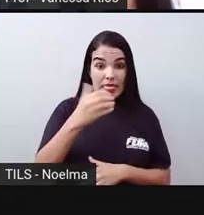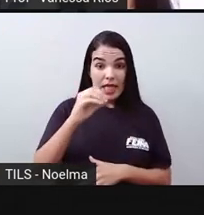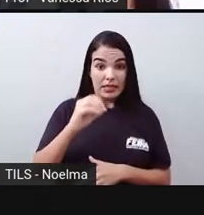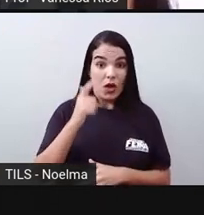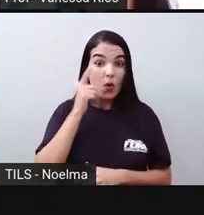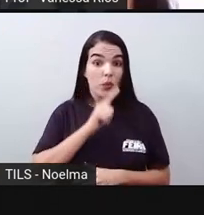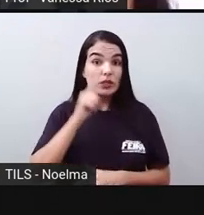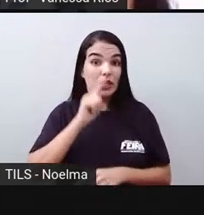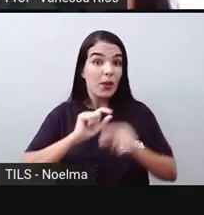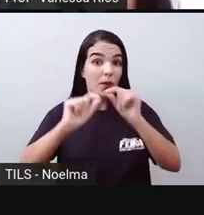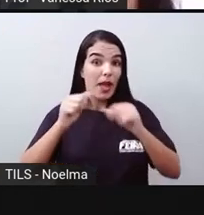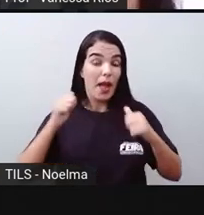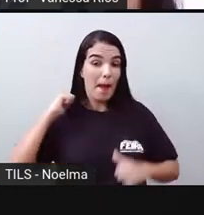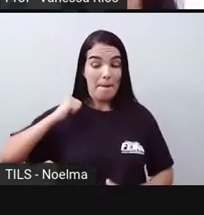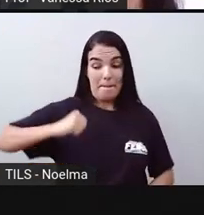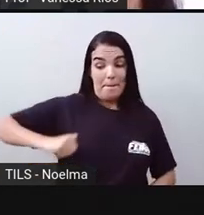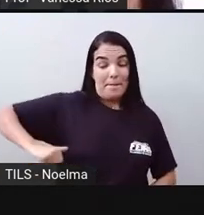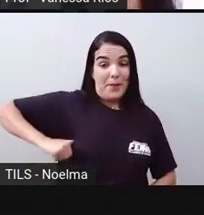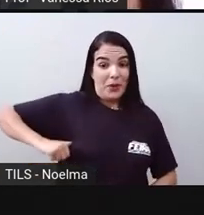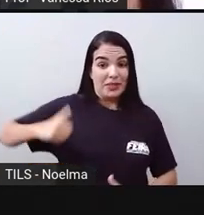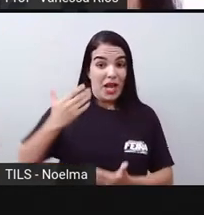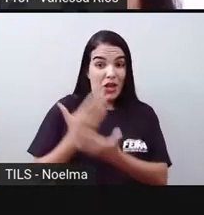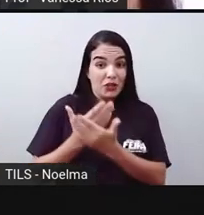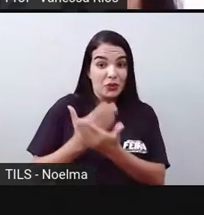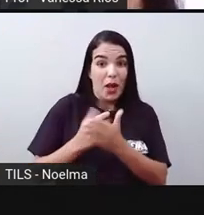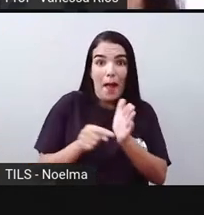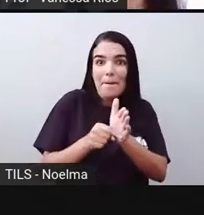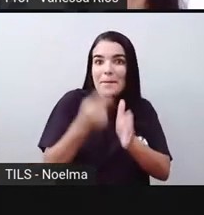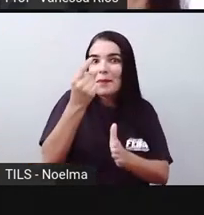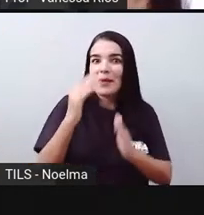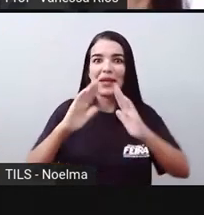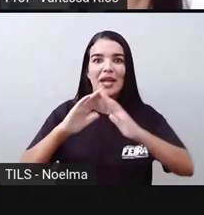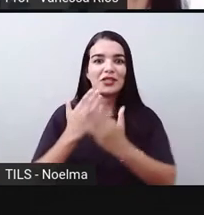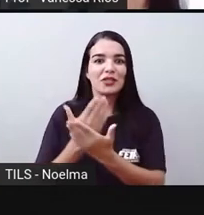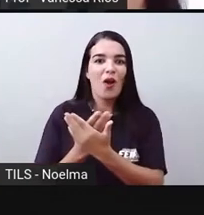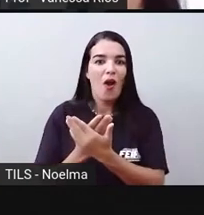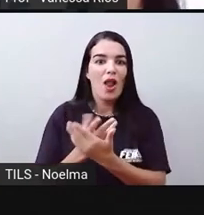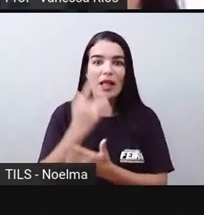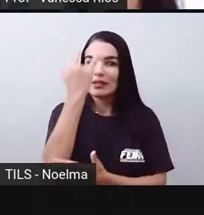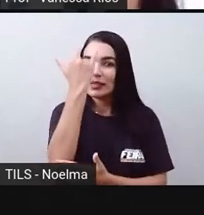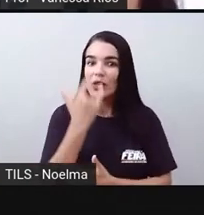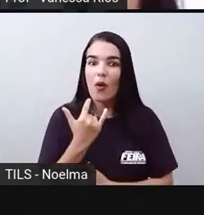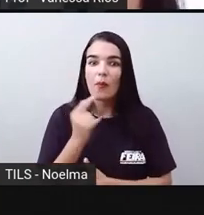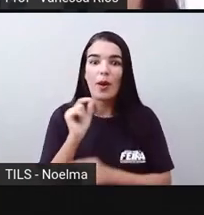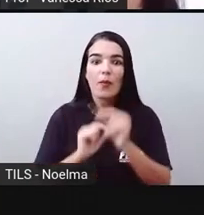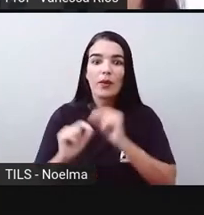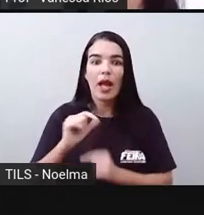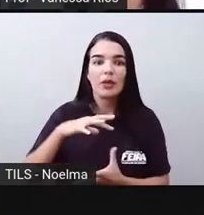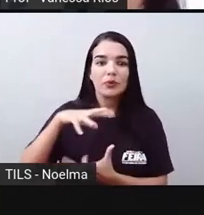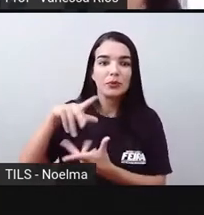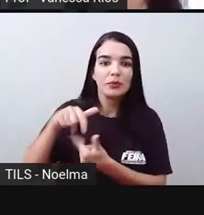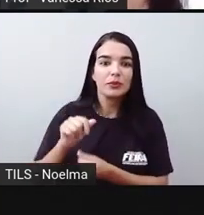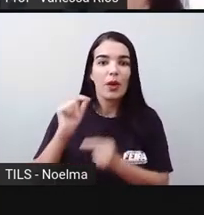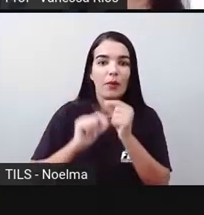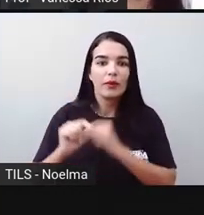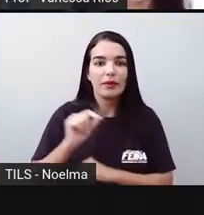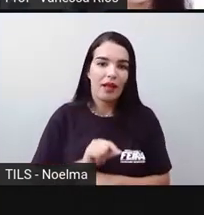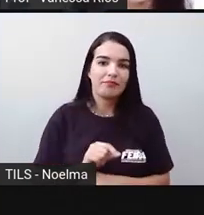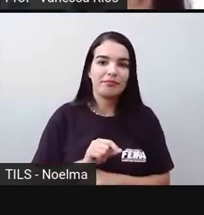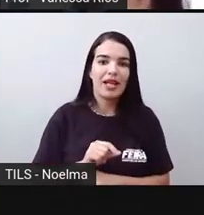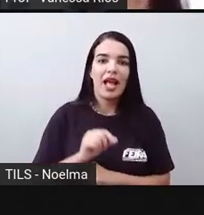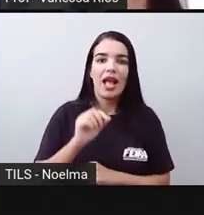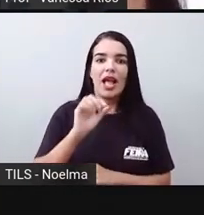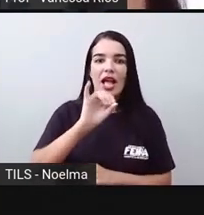uma bolsa de estudo na primeira escola para cegos do mundo, o Instituto Real dos Jovens Cegos de